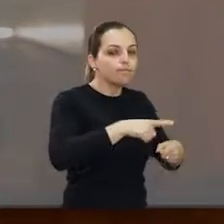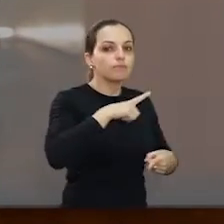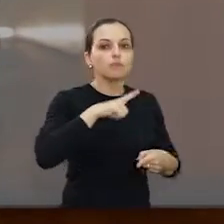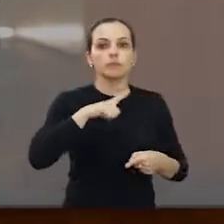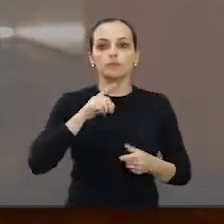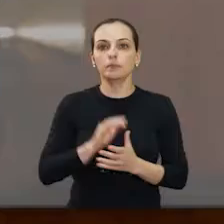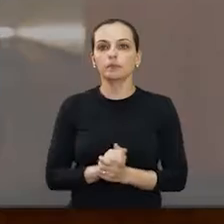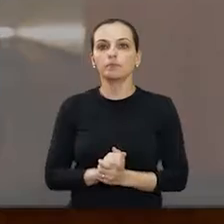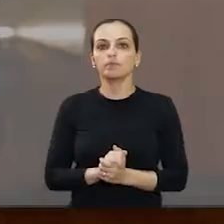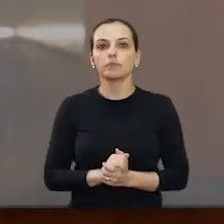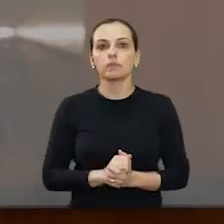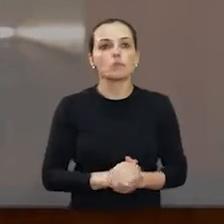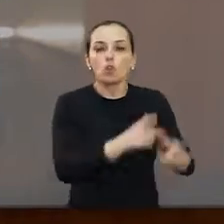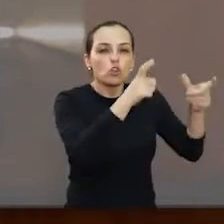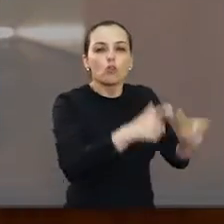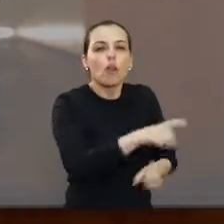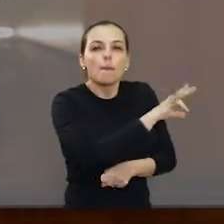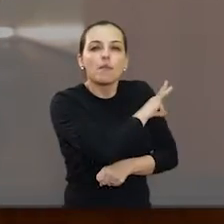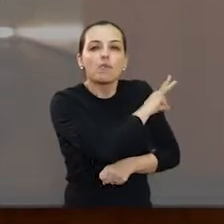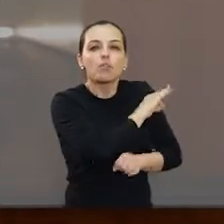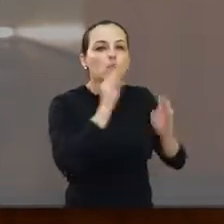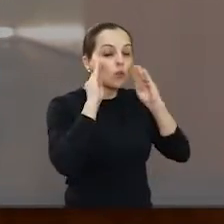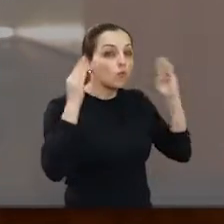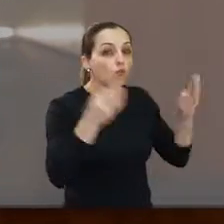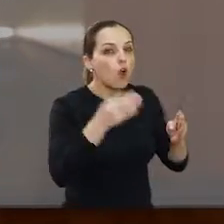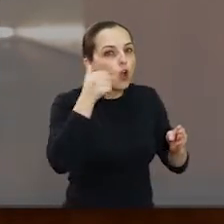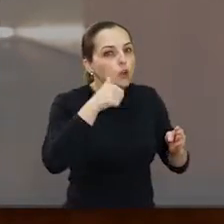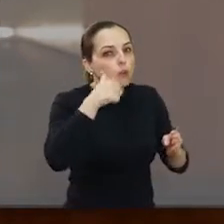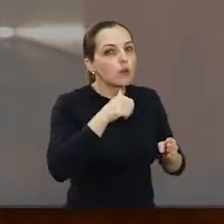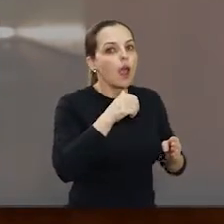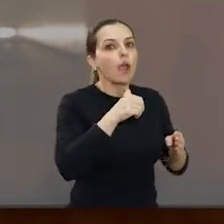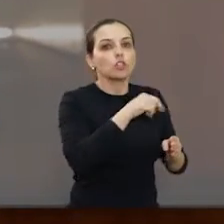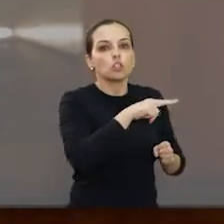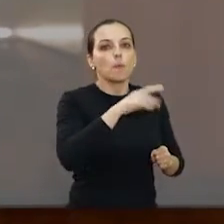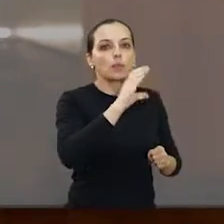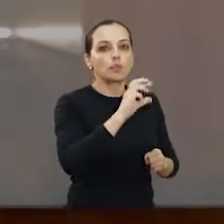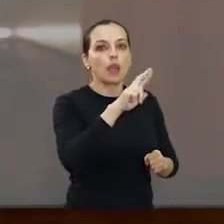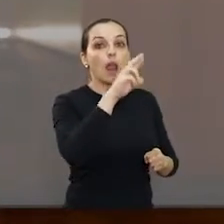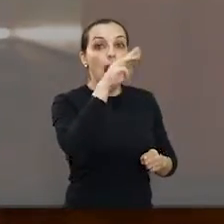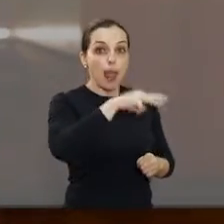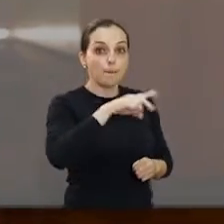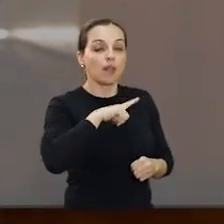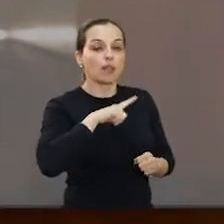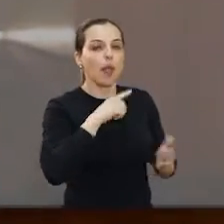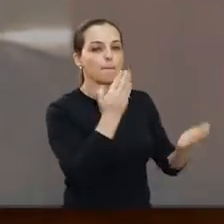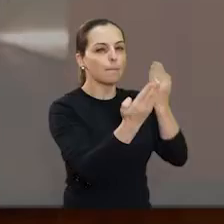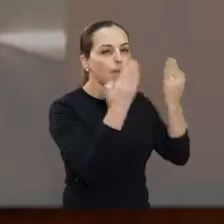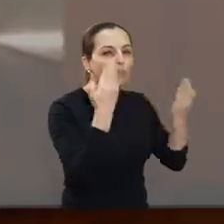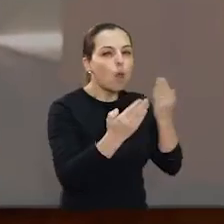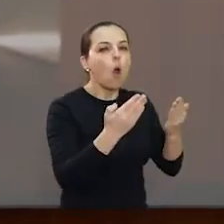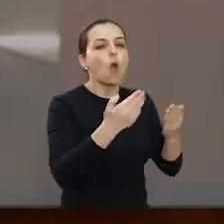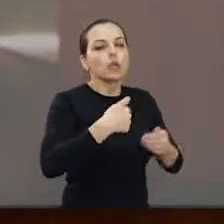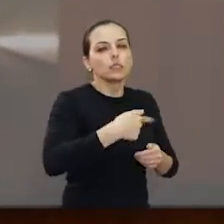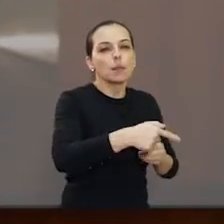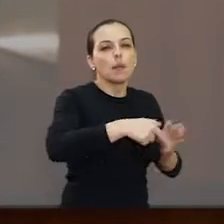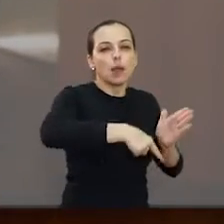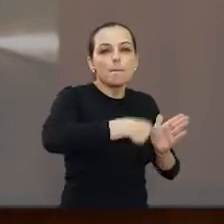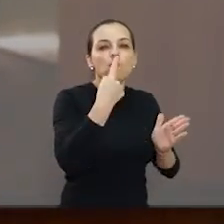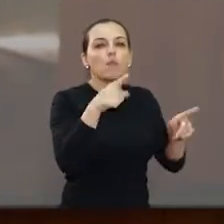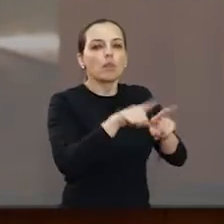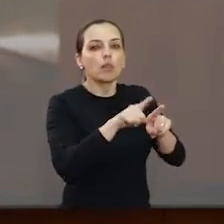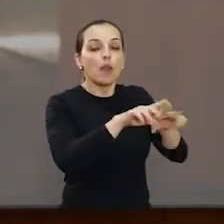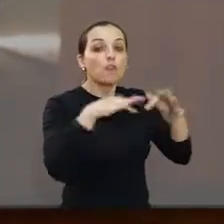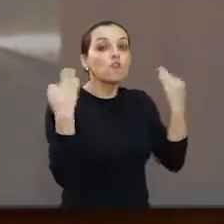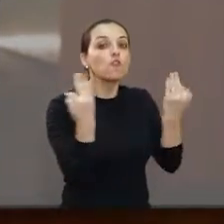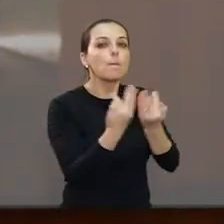semana e também um acompanhamento social. Então, se essa mulher tiver alguma demanda que a gente possa encaminhá-la através dos órgãos do município, a gente